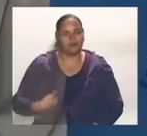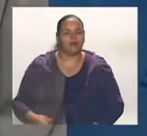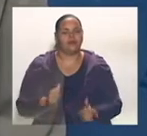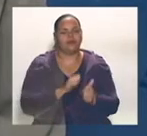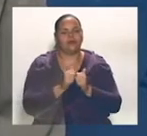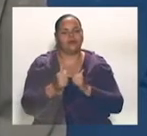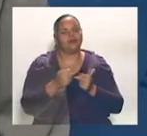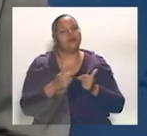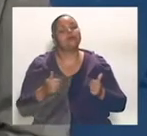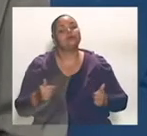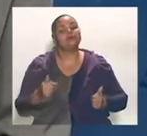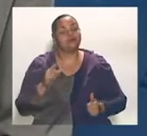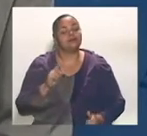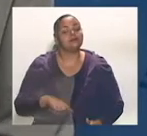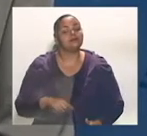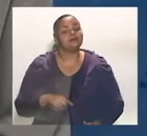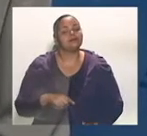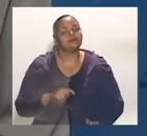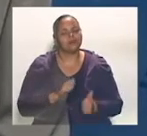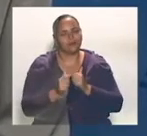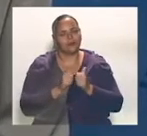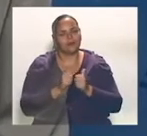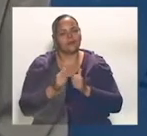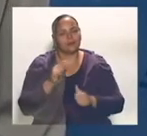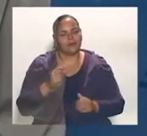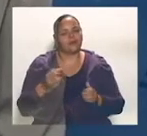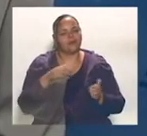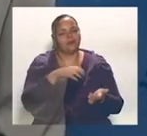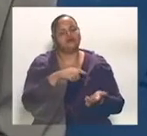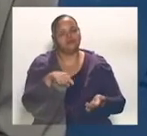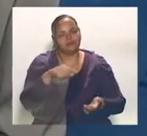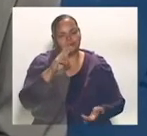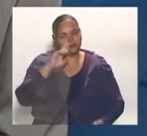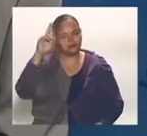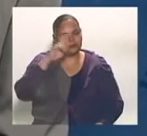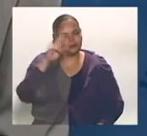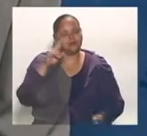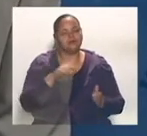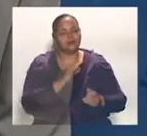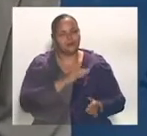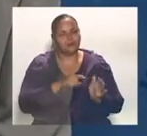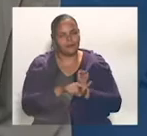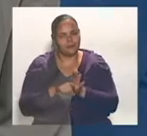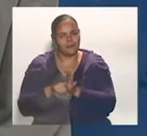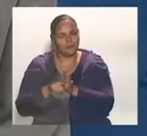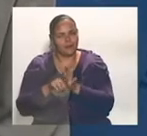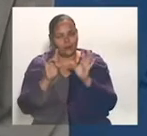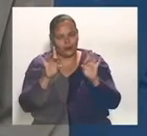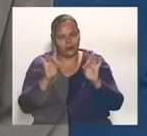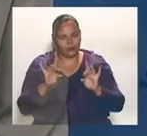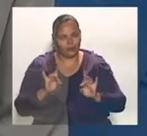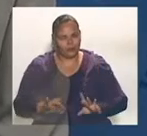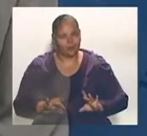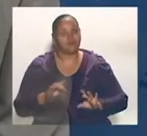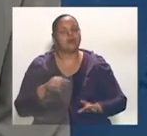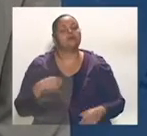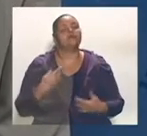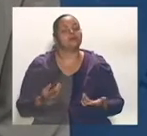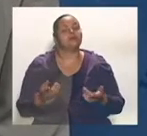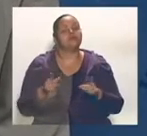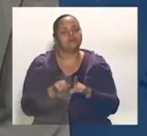do Futebol. Os membros da autoridade pública serão os responsáveis por fiscalizar o cumprimento